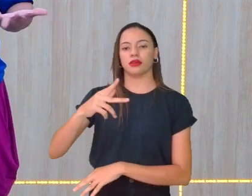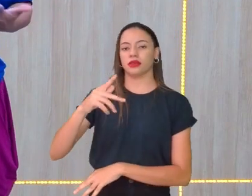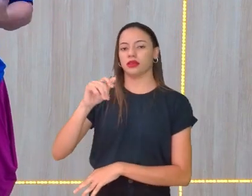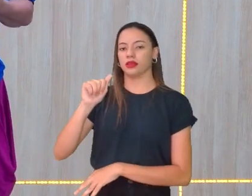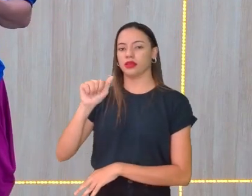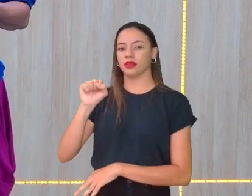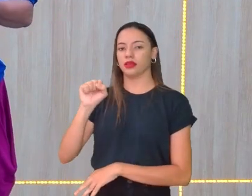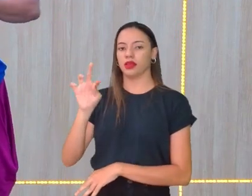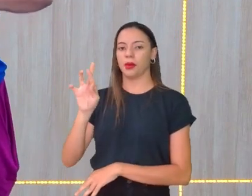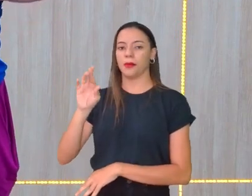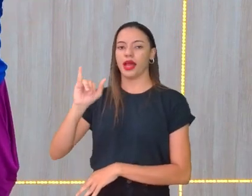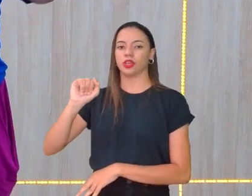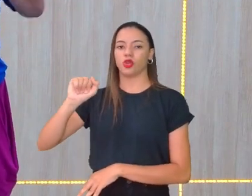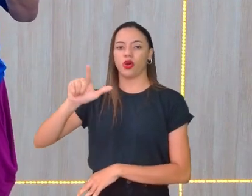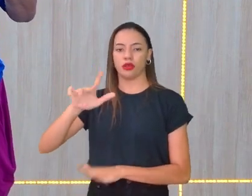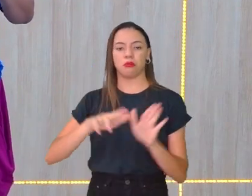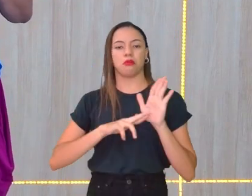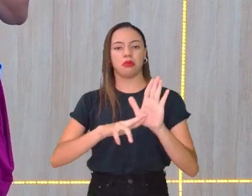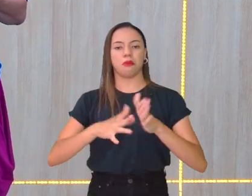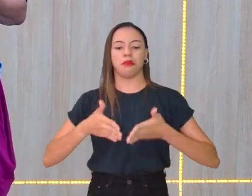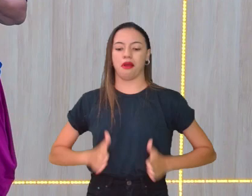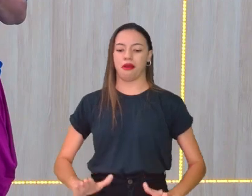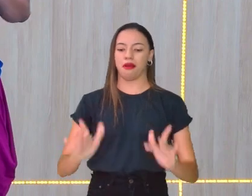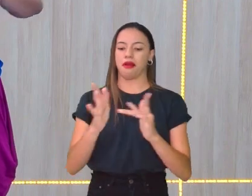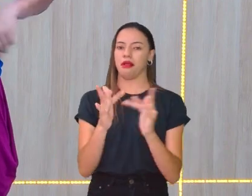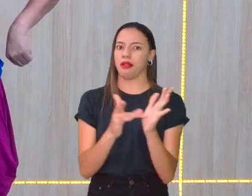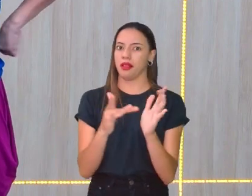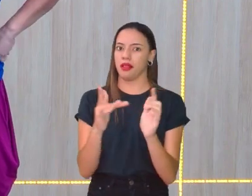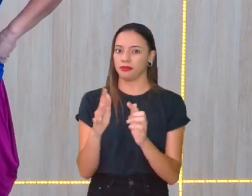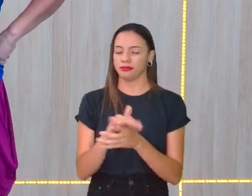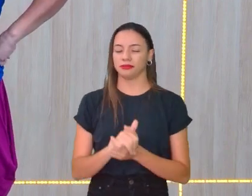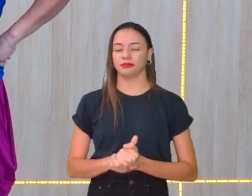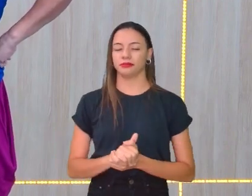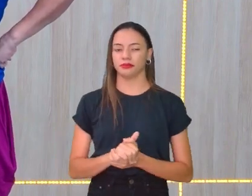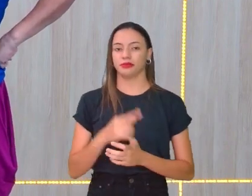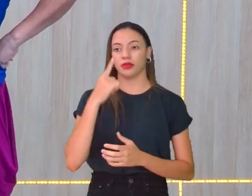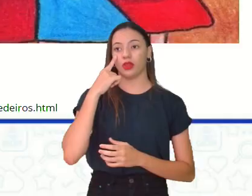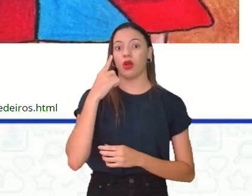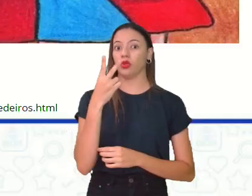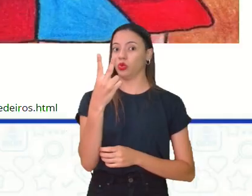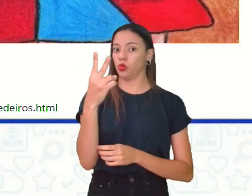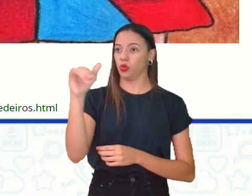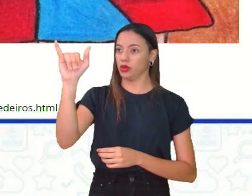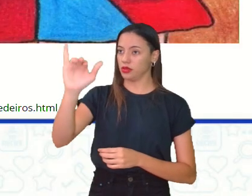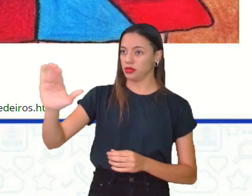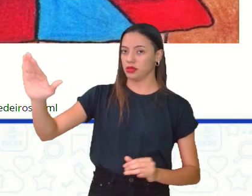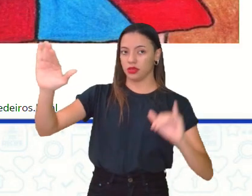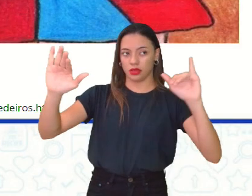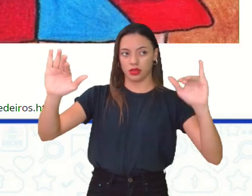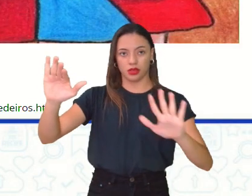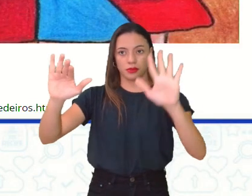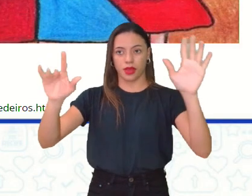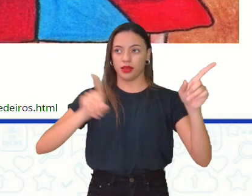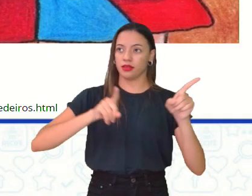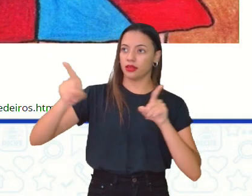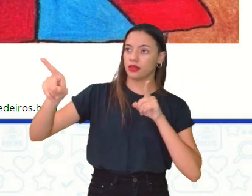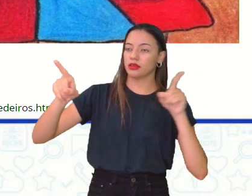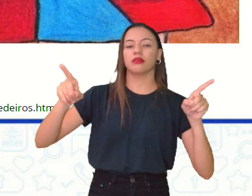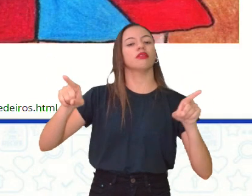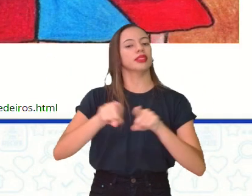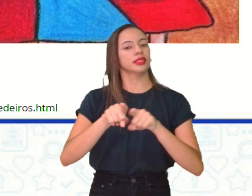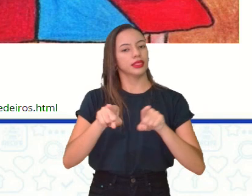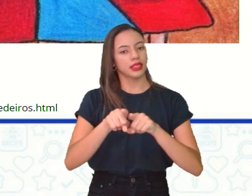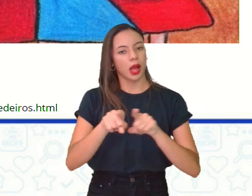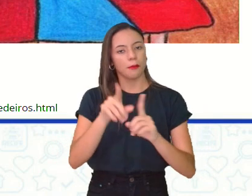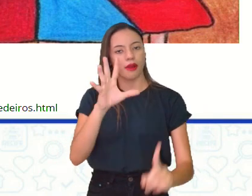representação do nascimento de Jesus, só que de uma forma mais ampla. Aí vocês estão vendo duas imagens do pastoril, todas as duas também são